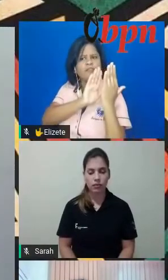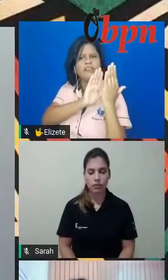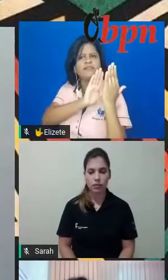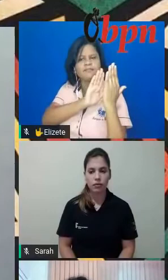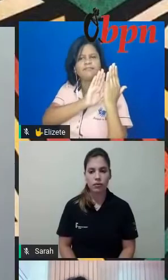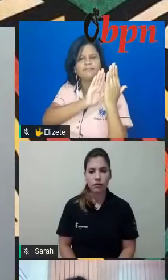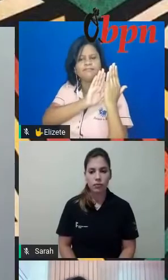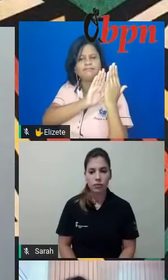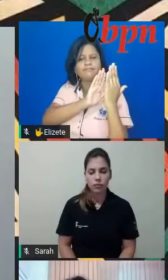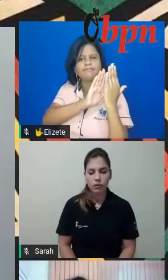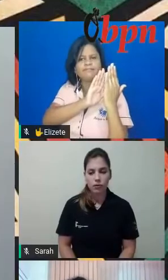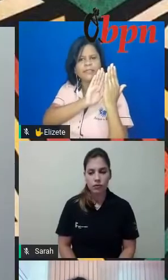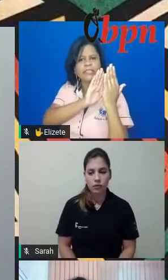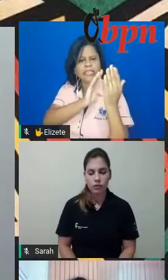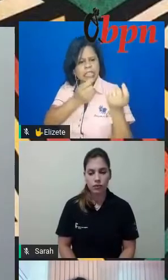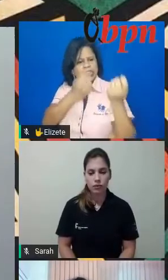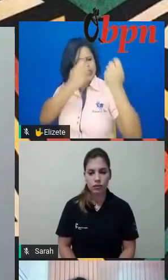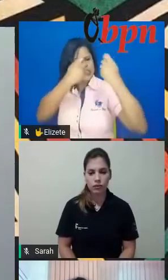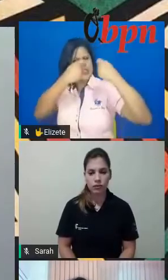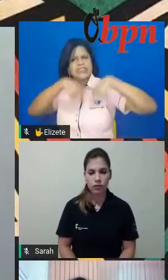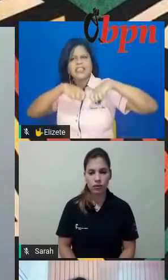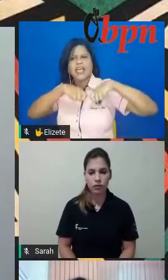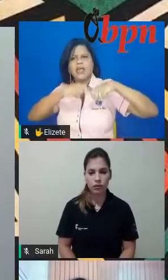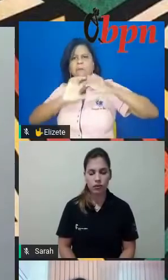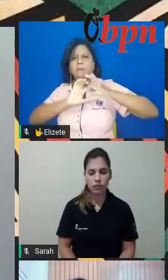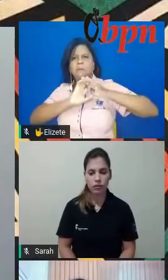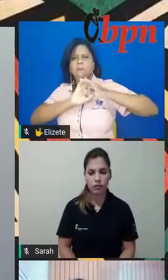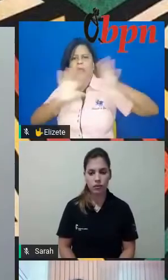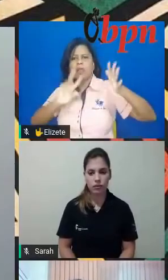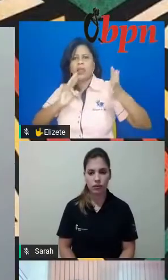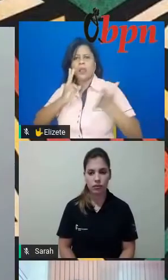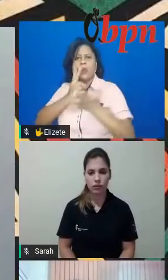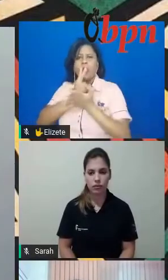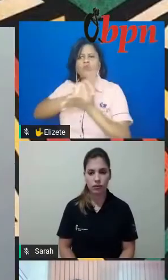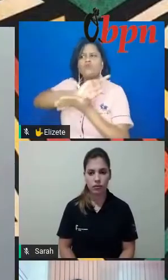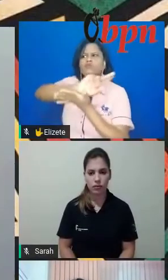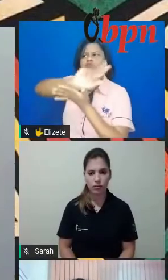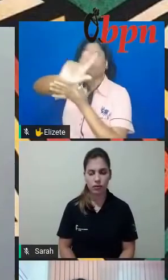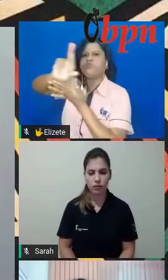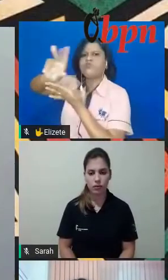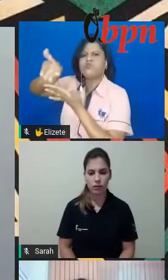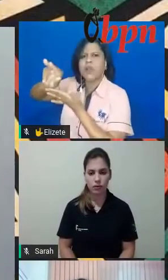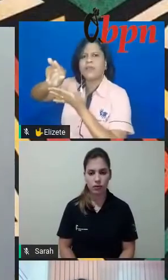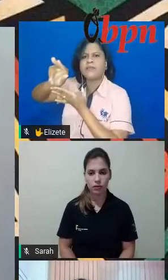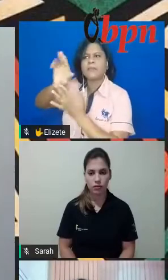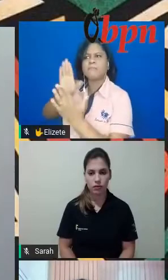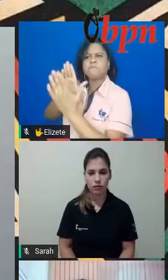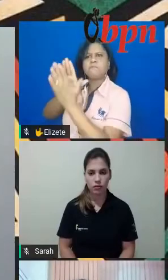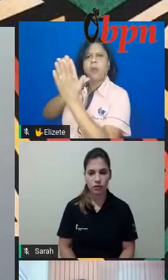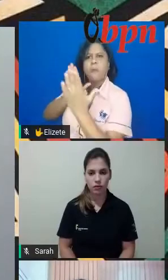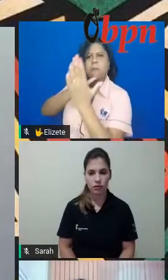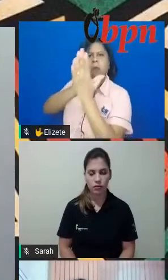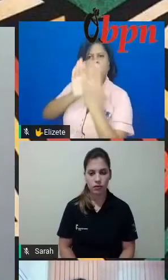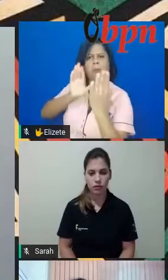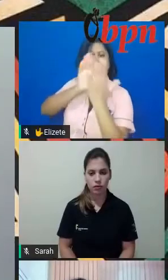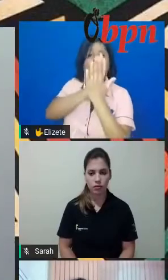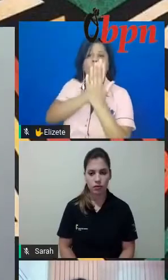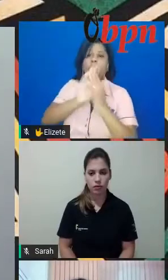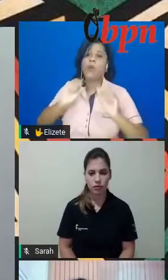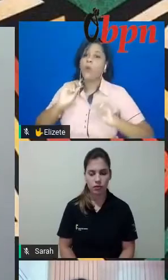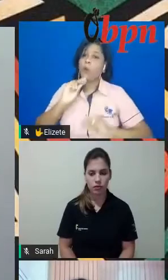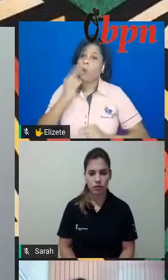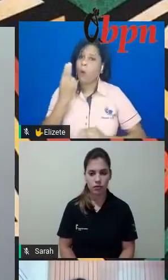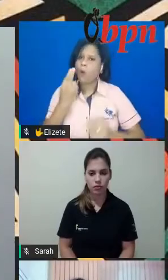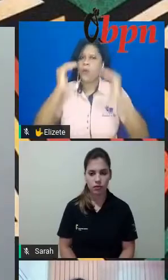nos permite continuar outras formas de enfrentamento, ou até que ponto a obediência